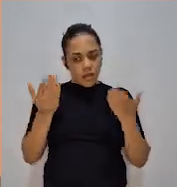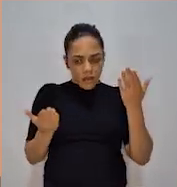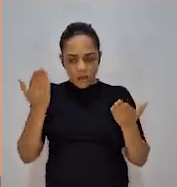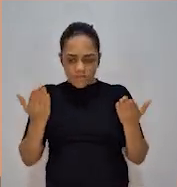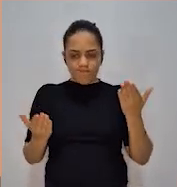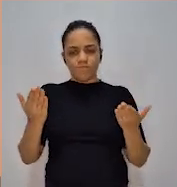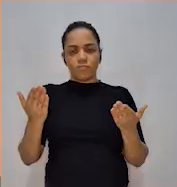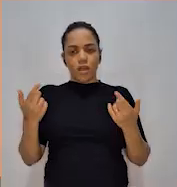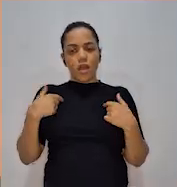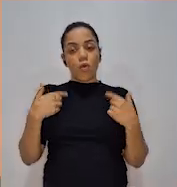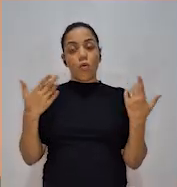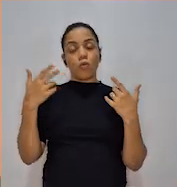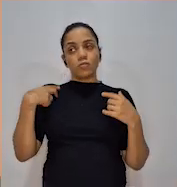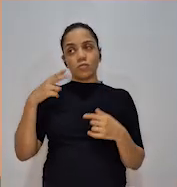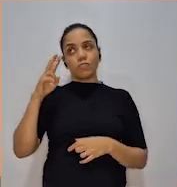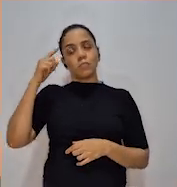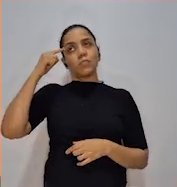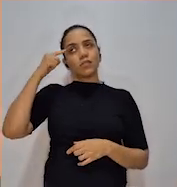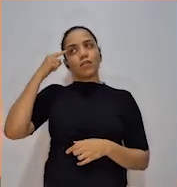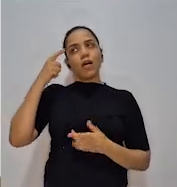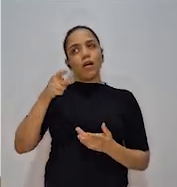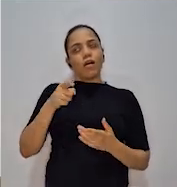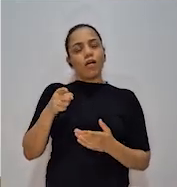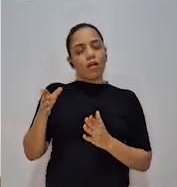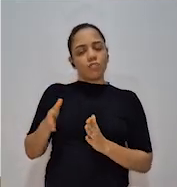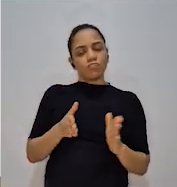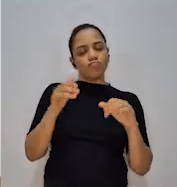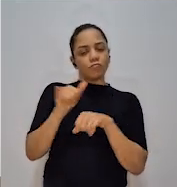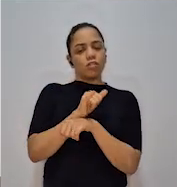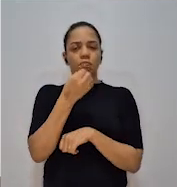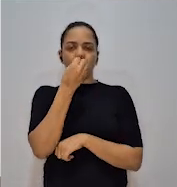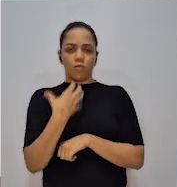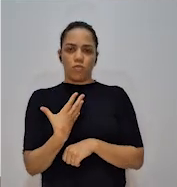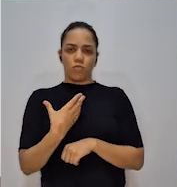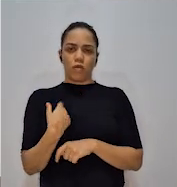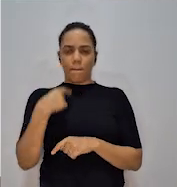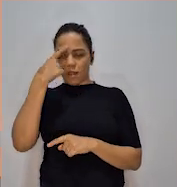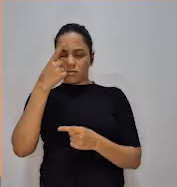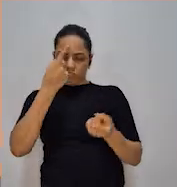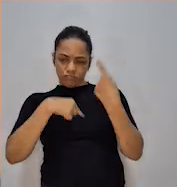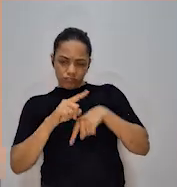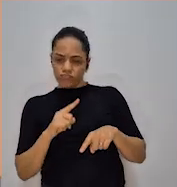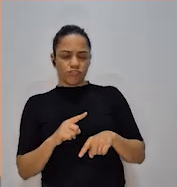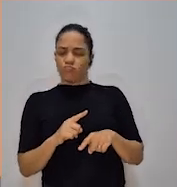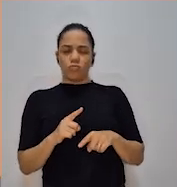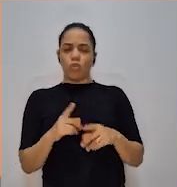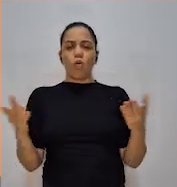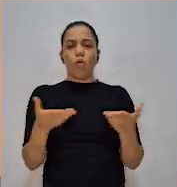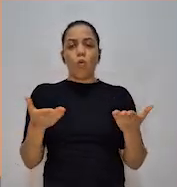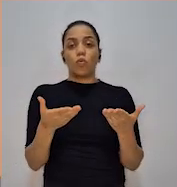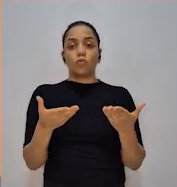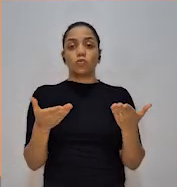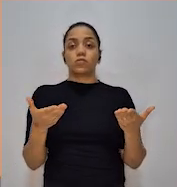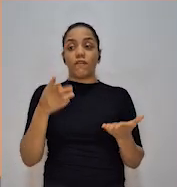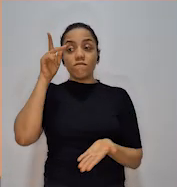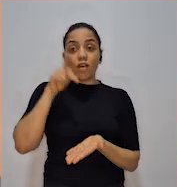com muito bons olhos essa caminhada. E não vemos como retrocesso, vemos como um pontuar de um ponto